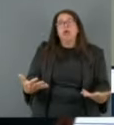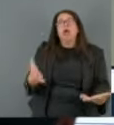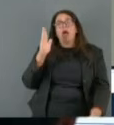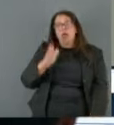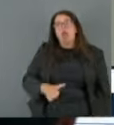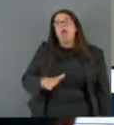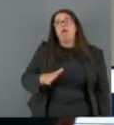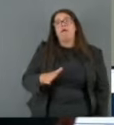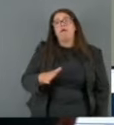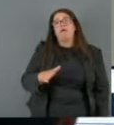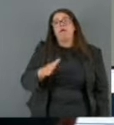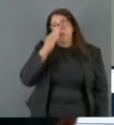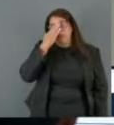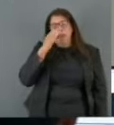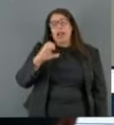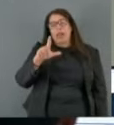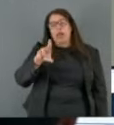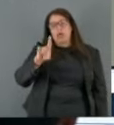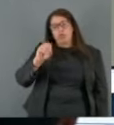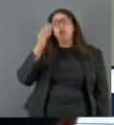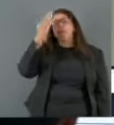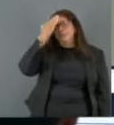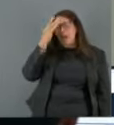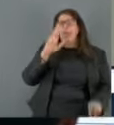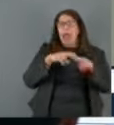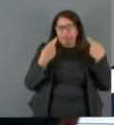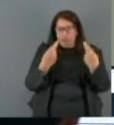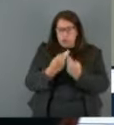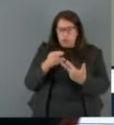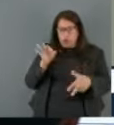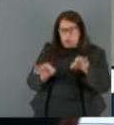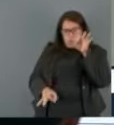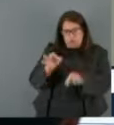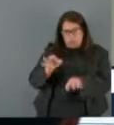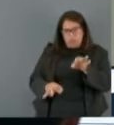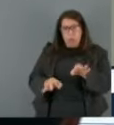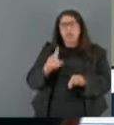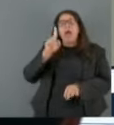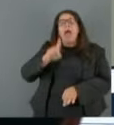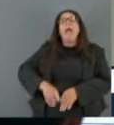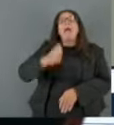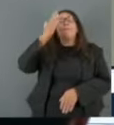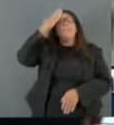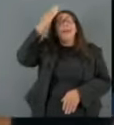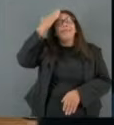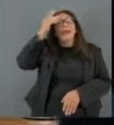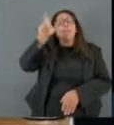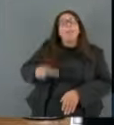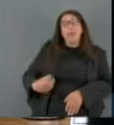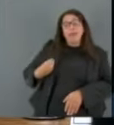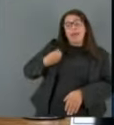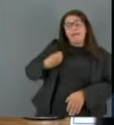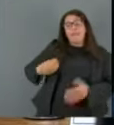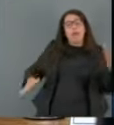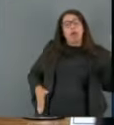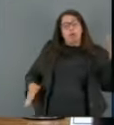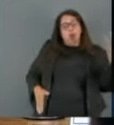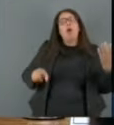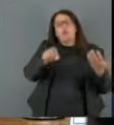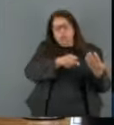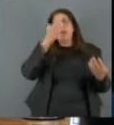José Eduardo Martins Cardoso. Então, as audiências de custódia surgiram com base no Pacto de São José da Costa Rica, exatamente Vossa Excelência,